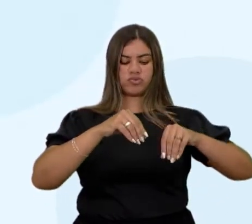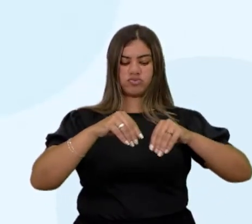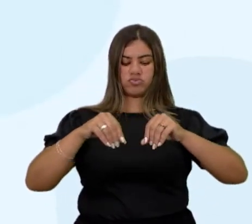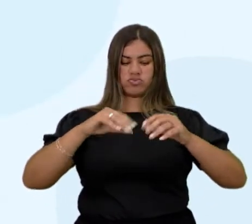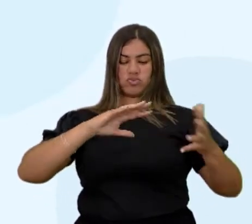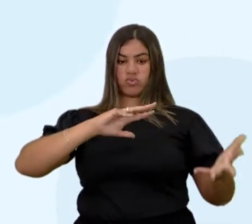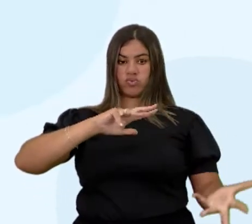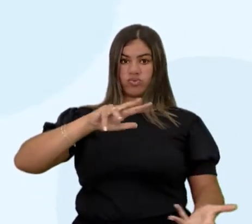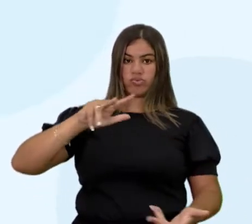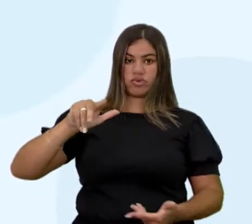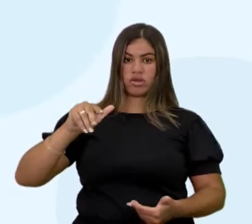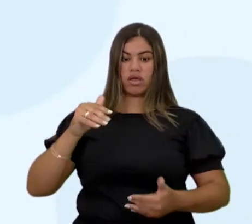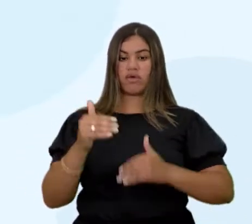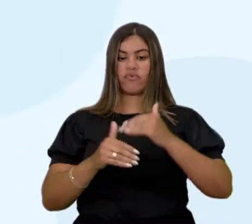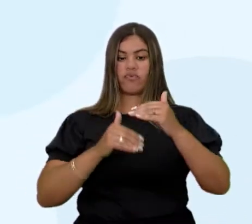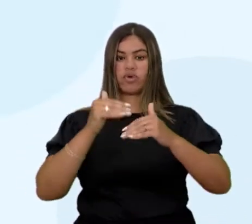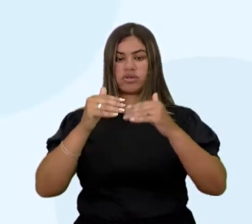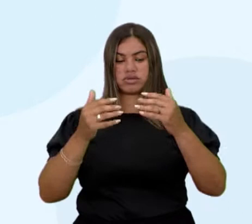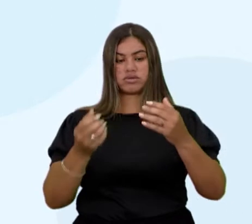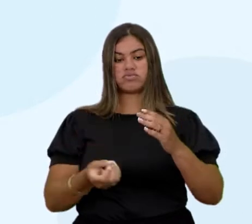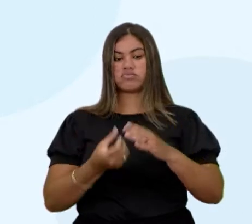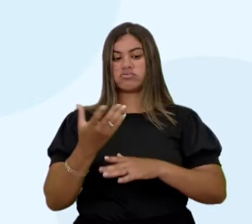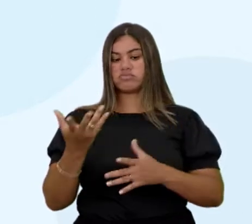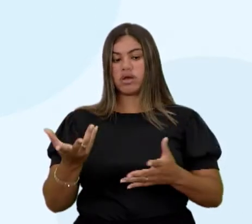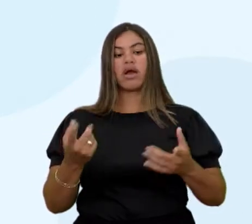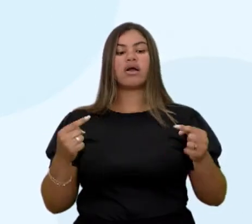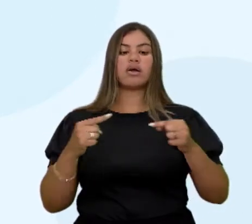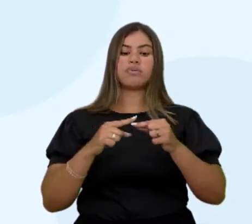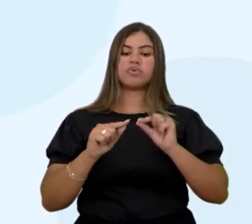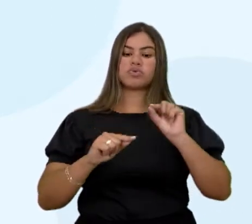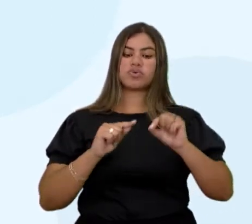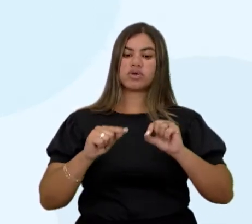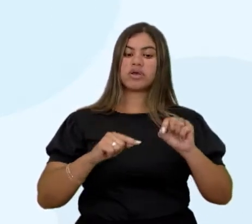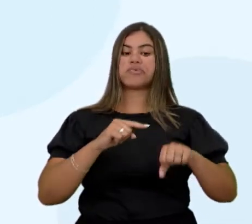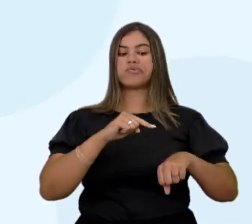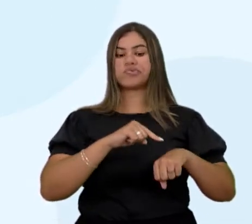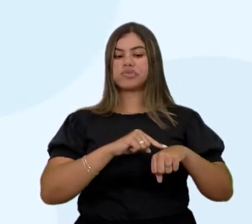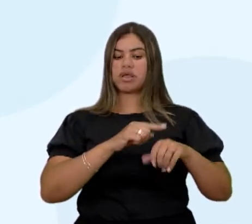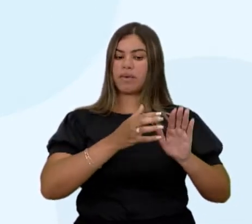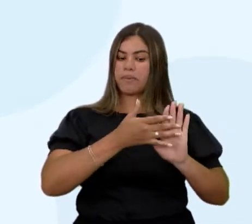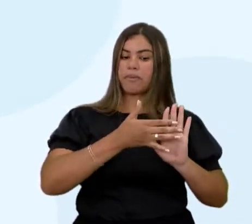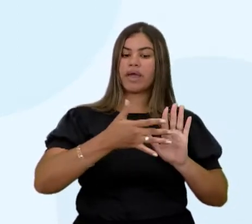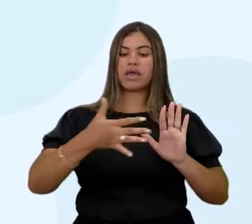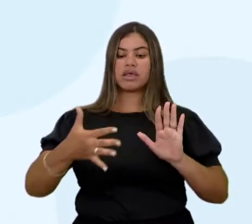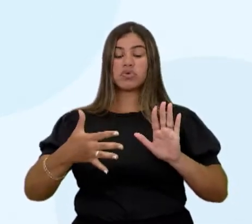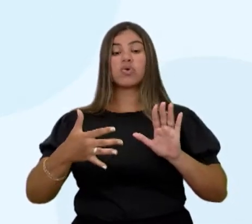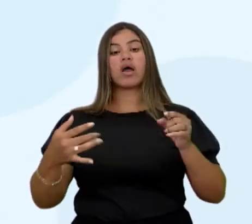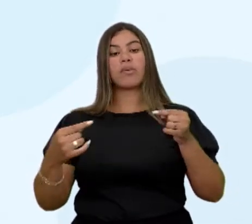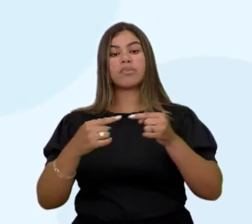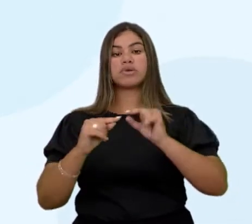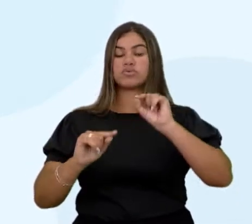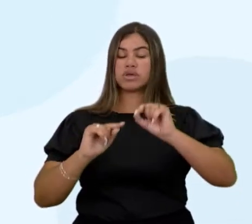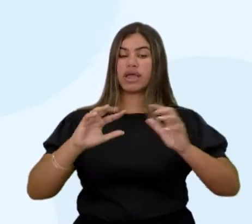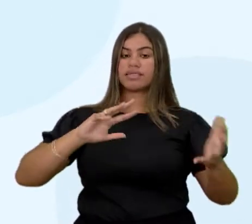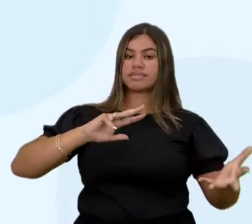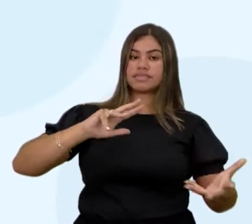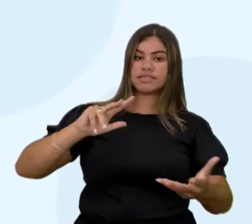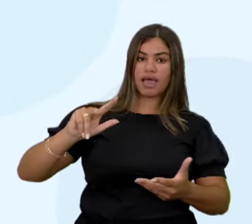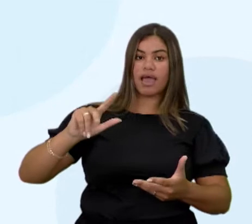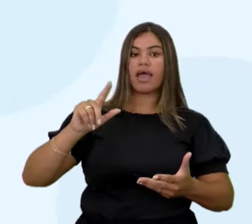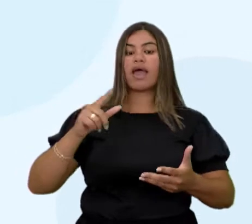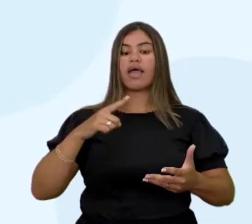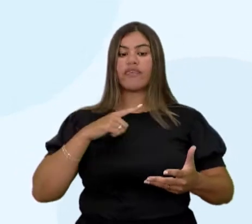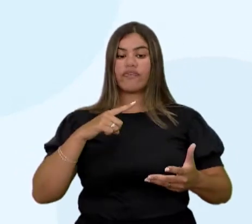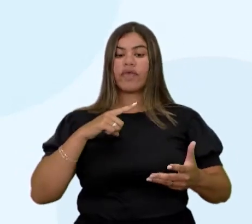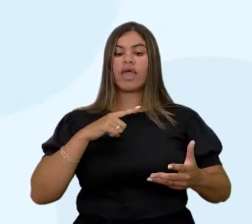planeta Terra, trabalhando aí com a noção de tempo geológico, entendendo que a Terra é um sistema com dinâmicas internas